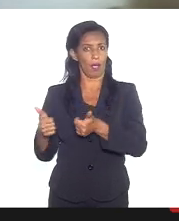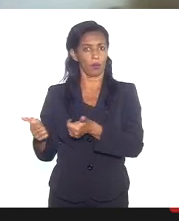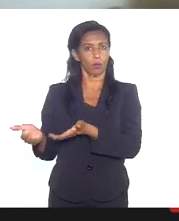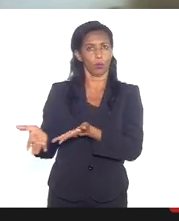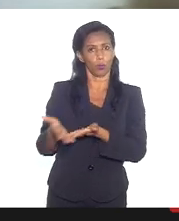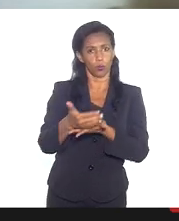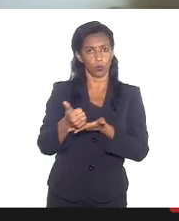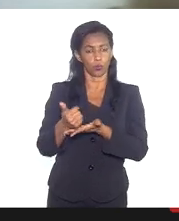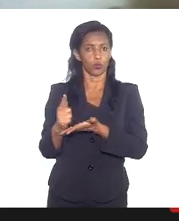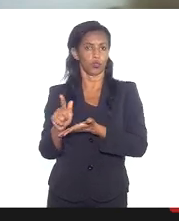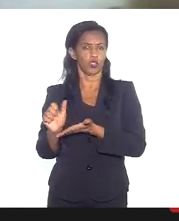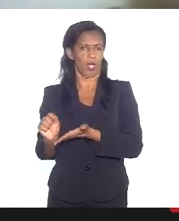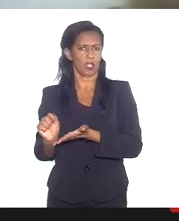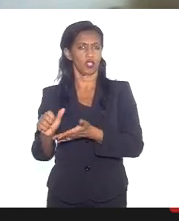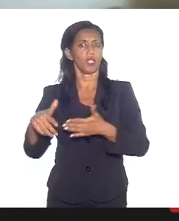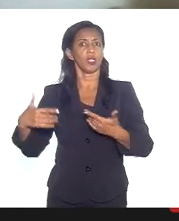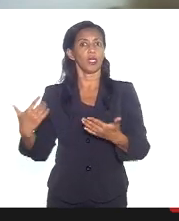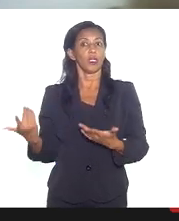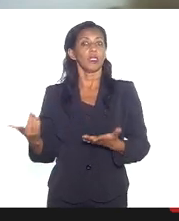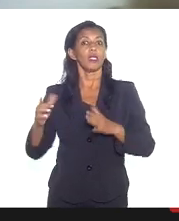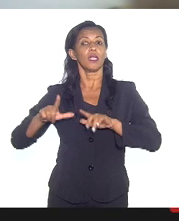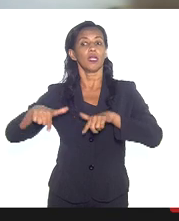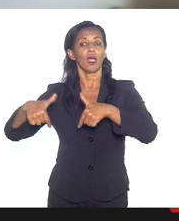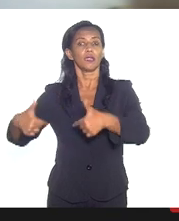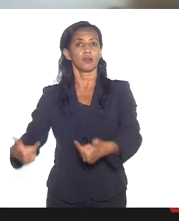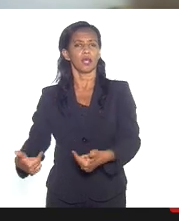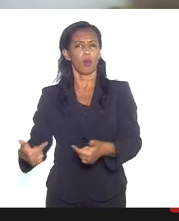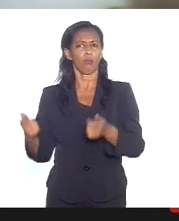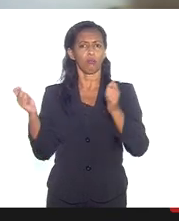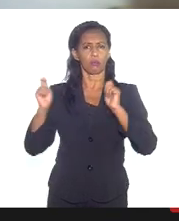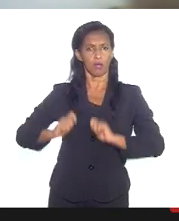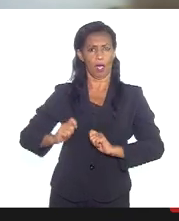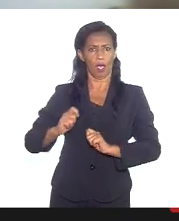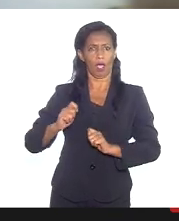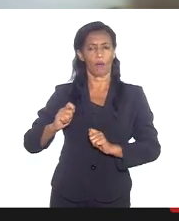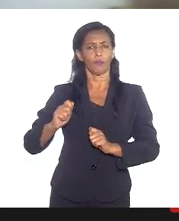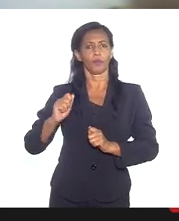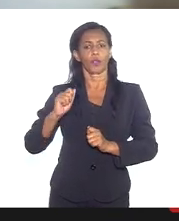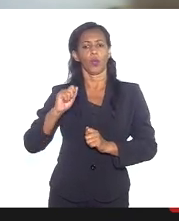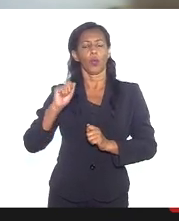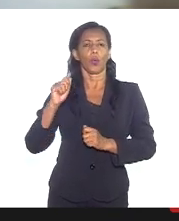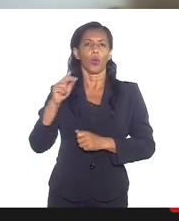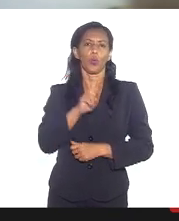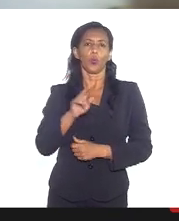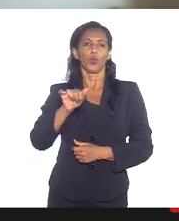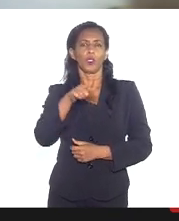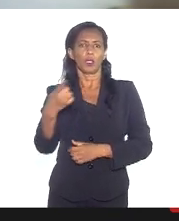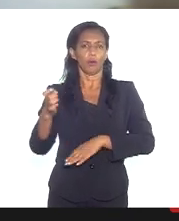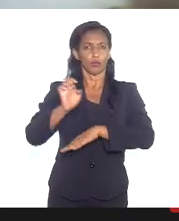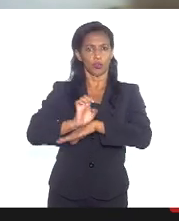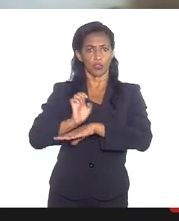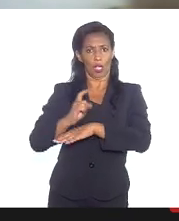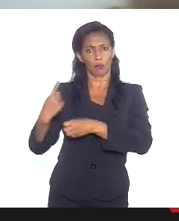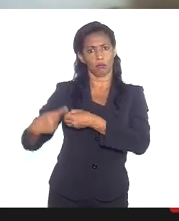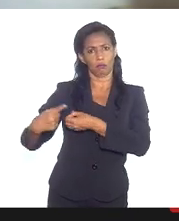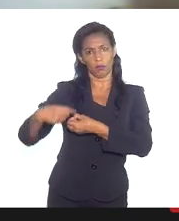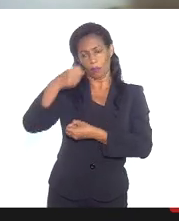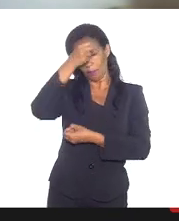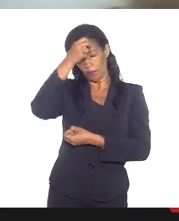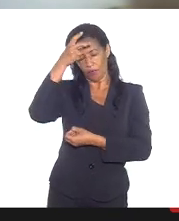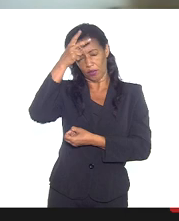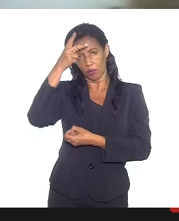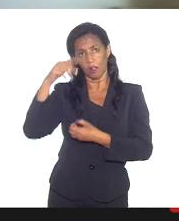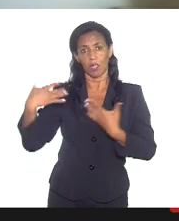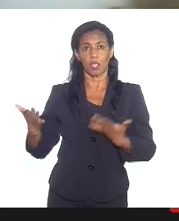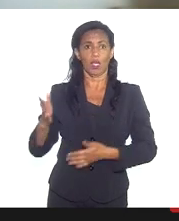E. Que ações cabem aos poderes públicos, União, Estados e municípios, e à iniciativa